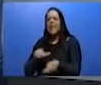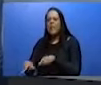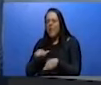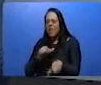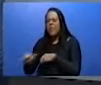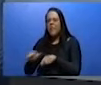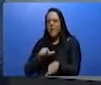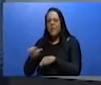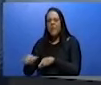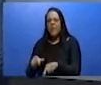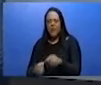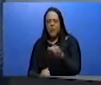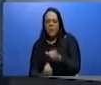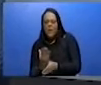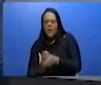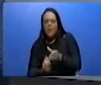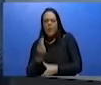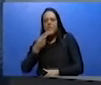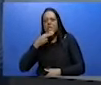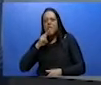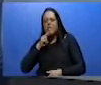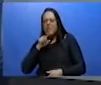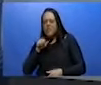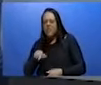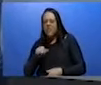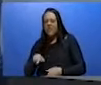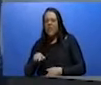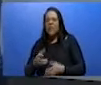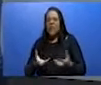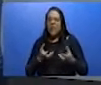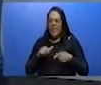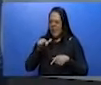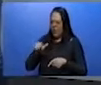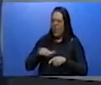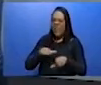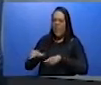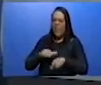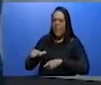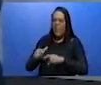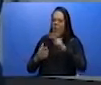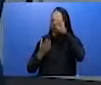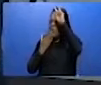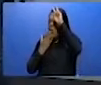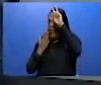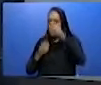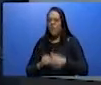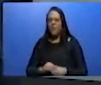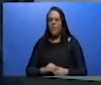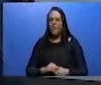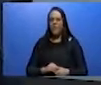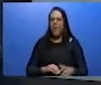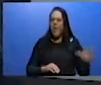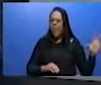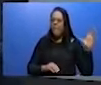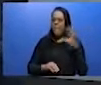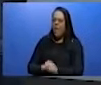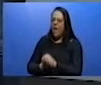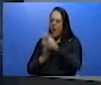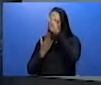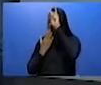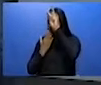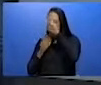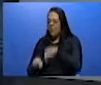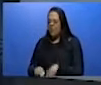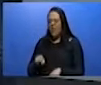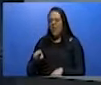querem produzir mais, então eles precisam de mão de obra, né? Precisa de gente para trabalhar, e eles vão atrás dos índios. O índio